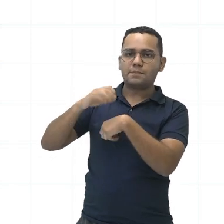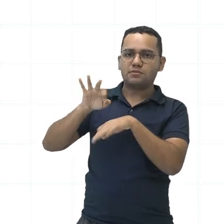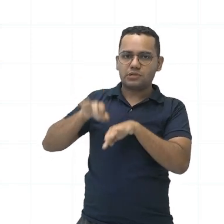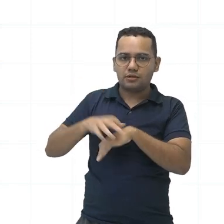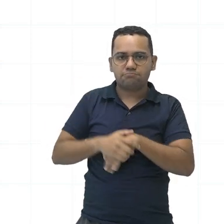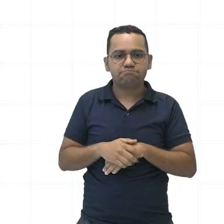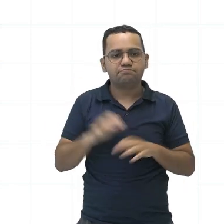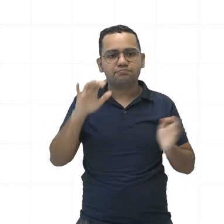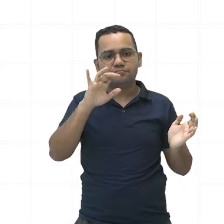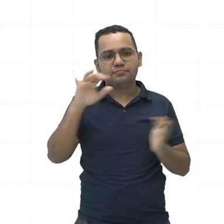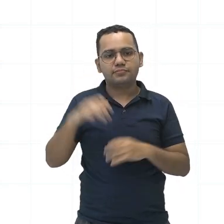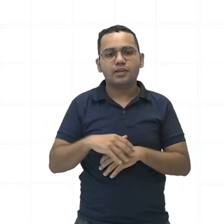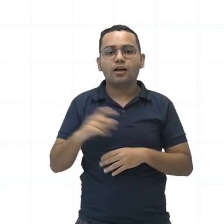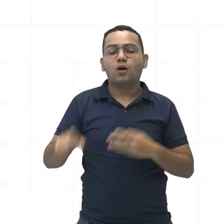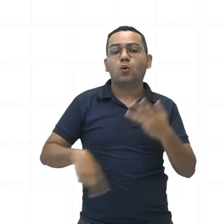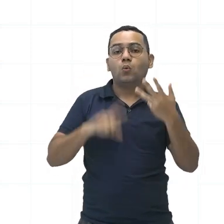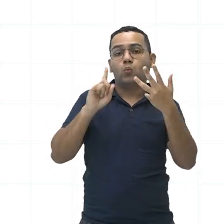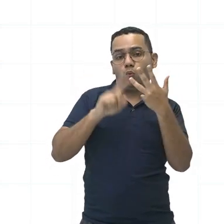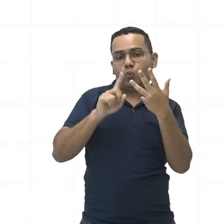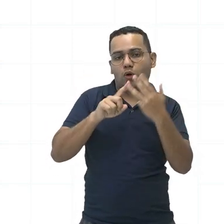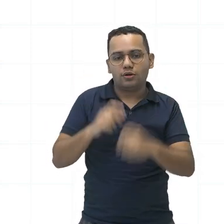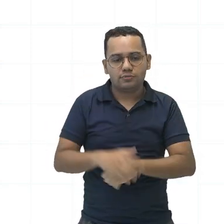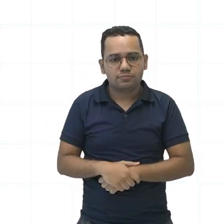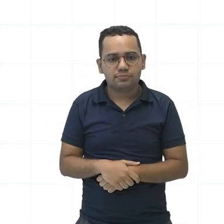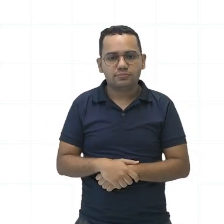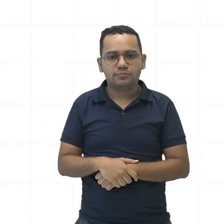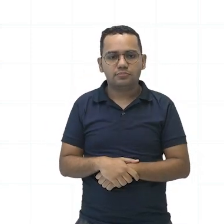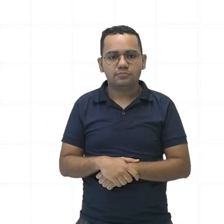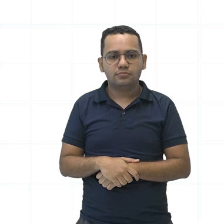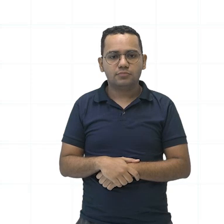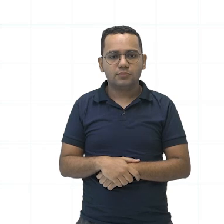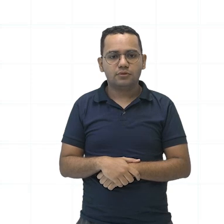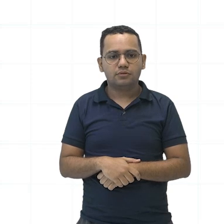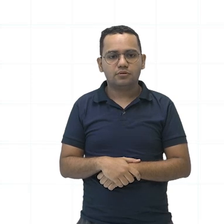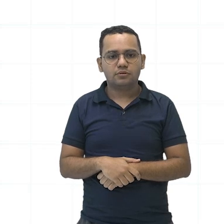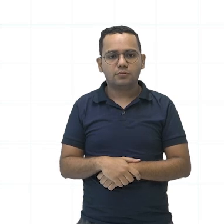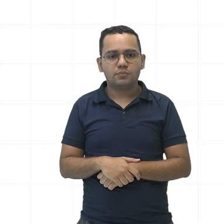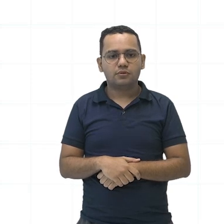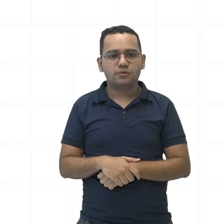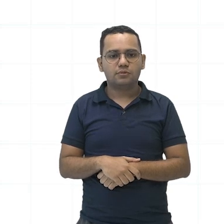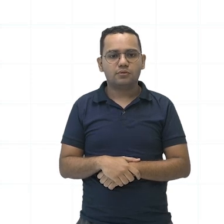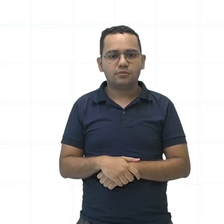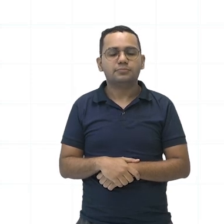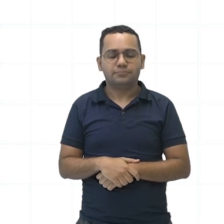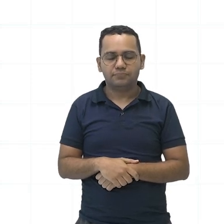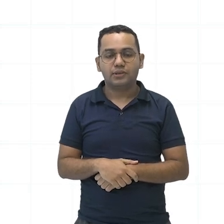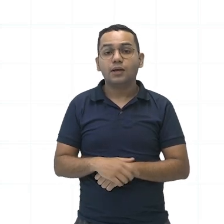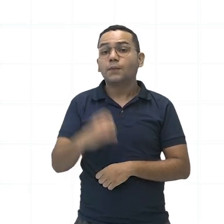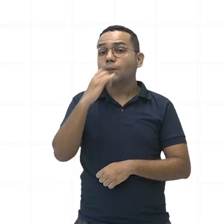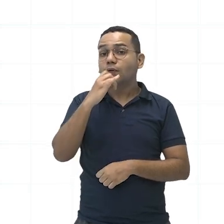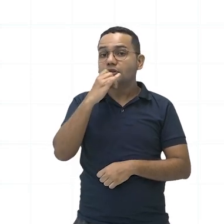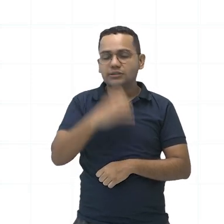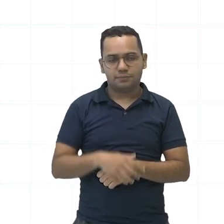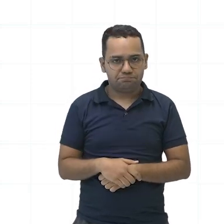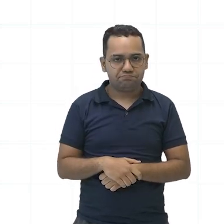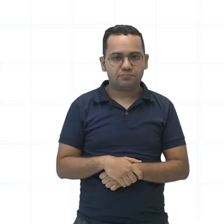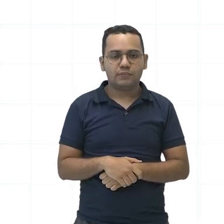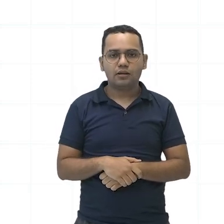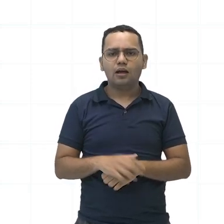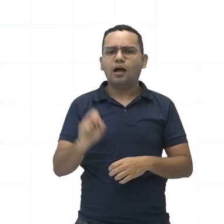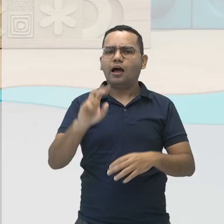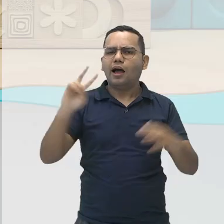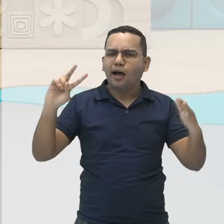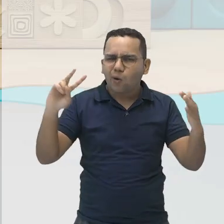o acidentado, afastando-as do local do acidente com o fim de evitar o chamado segundo trauma. Isso aqui é muito importante,